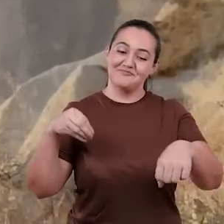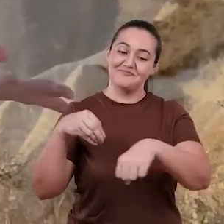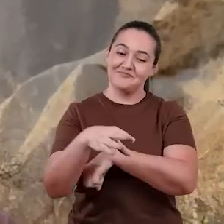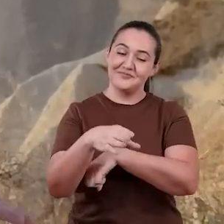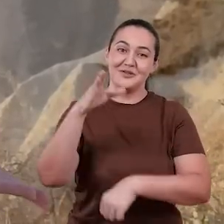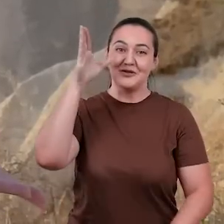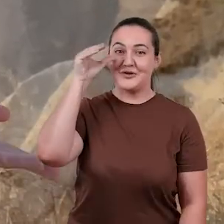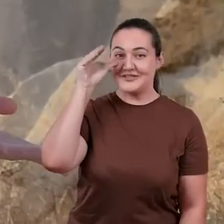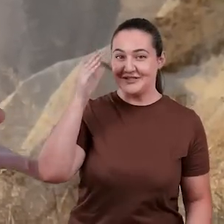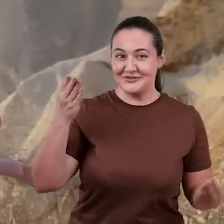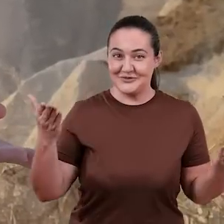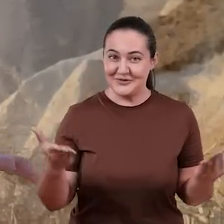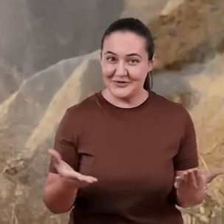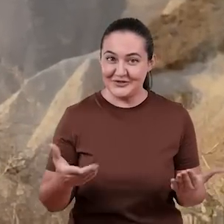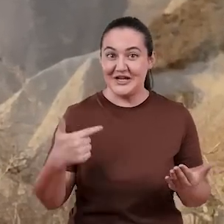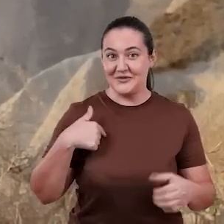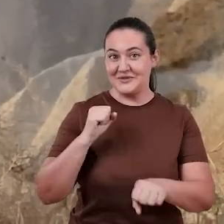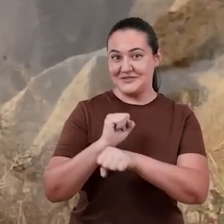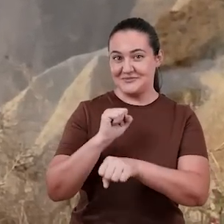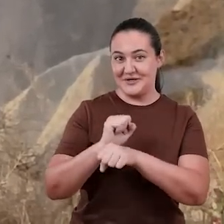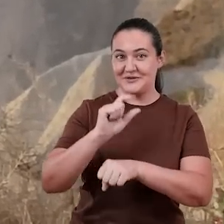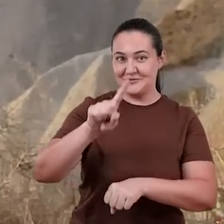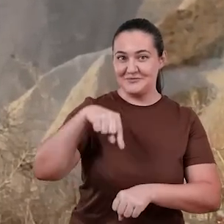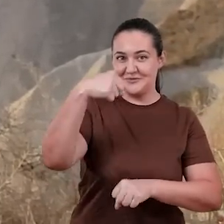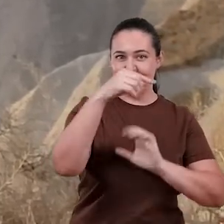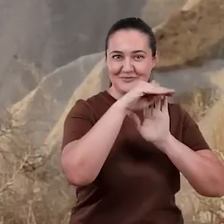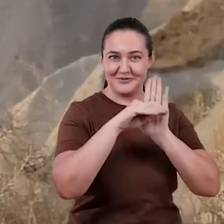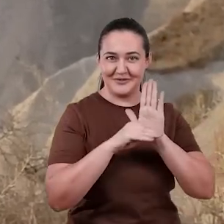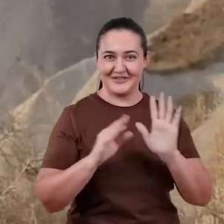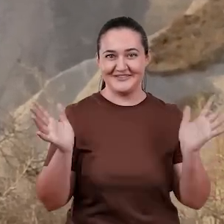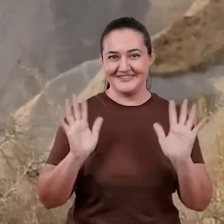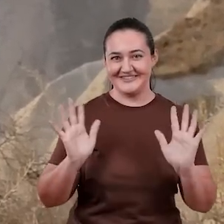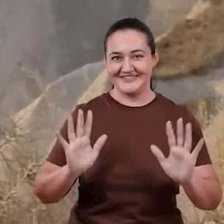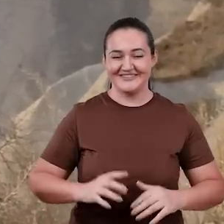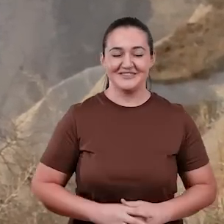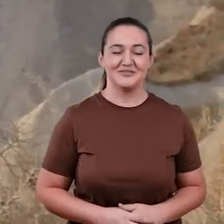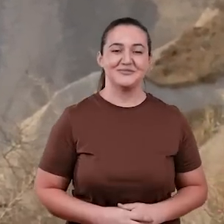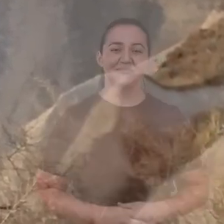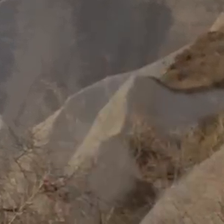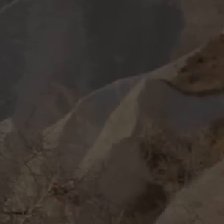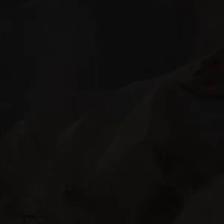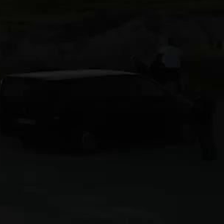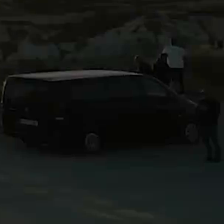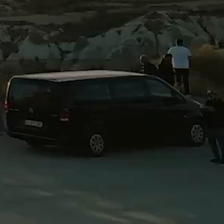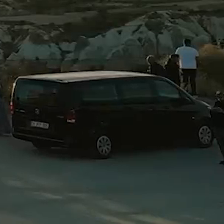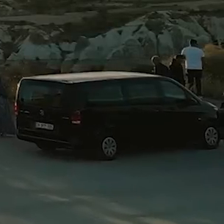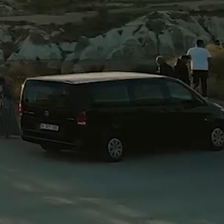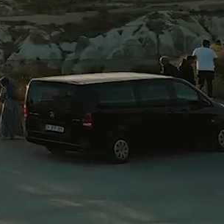Então, essa foi a minha curiosidade de hoje. E eu te aguardo no próximo programa. Tchau, tchau!